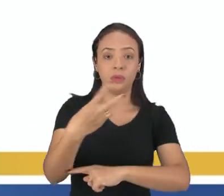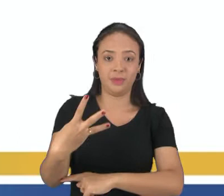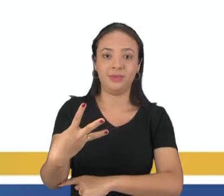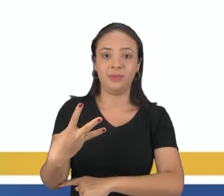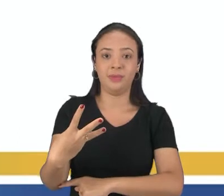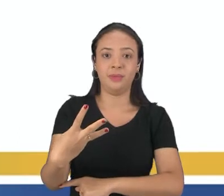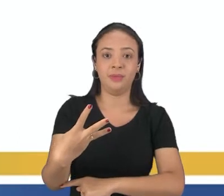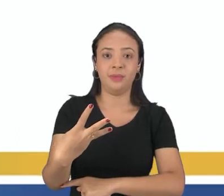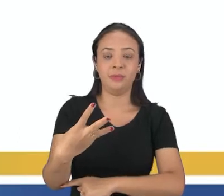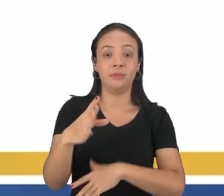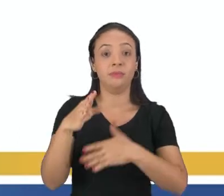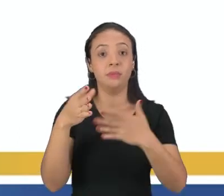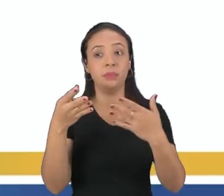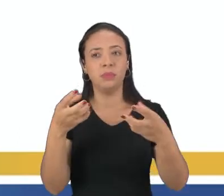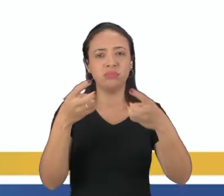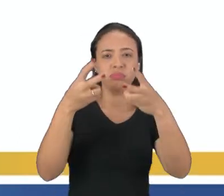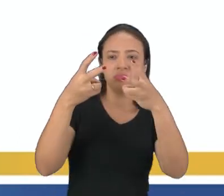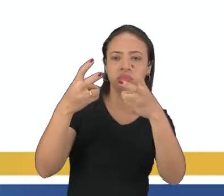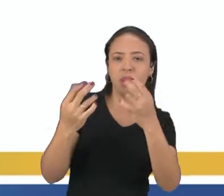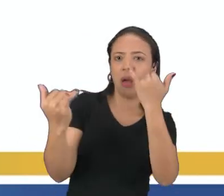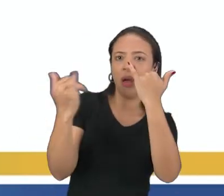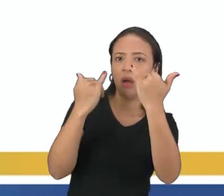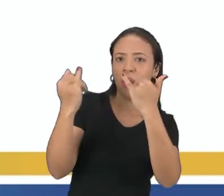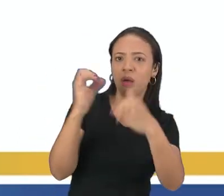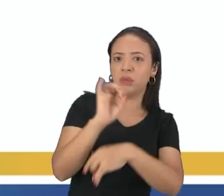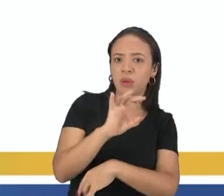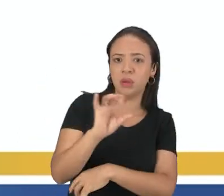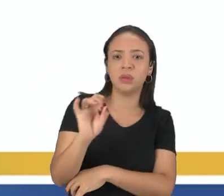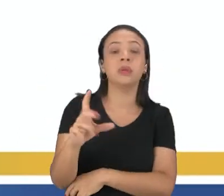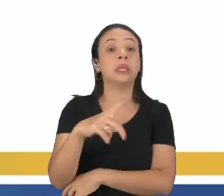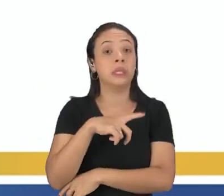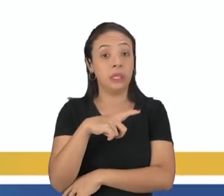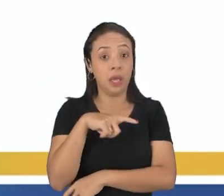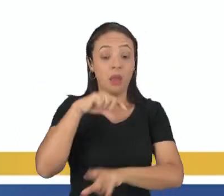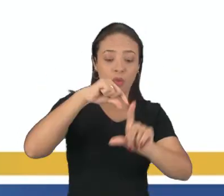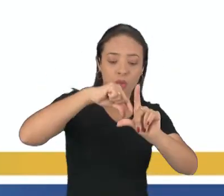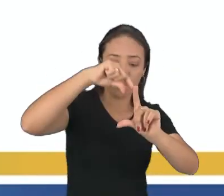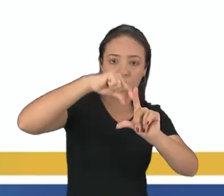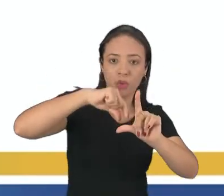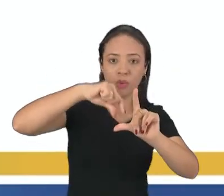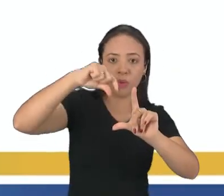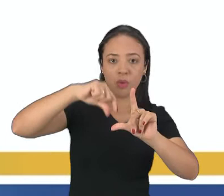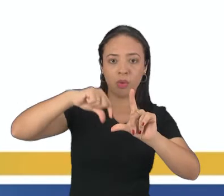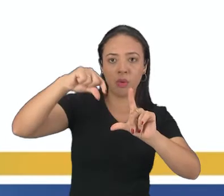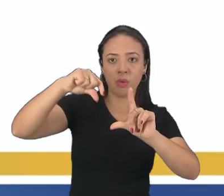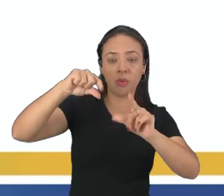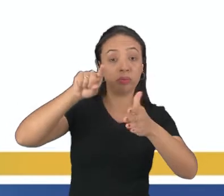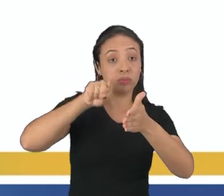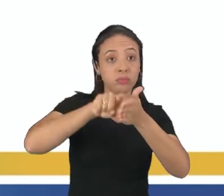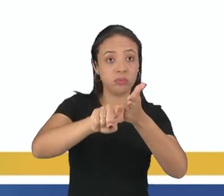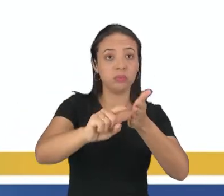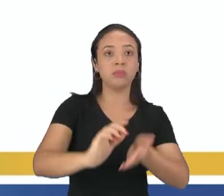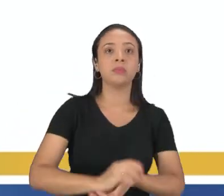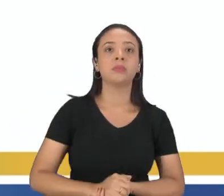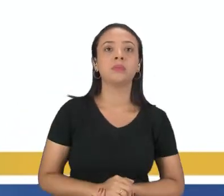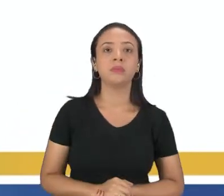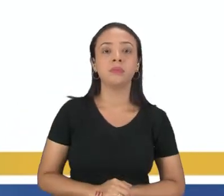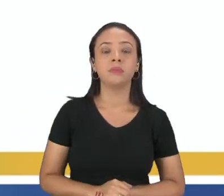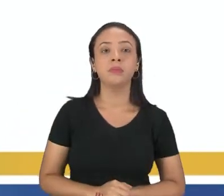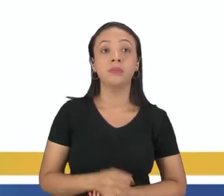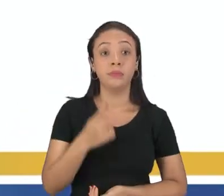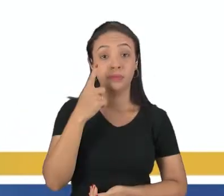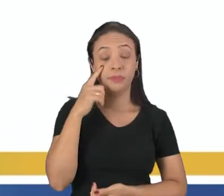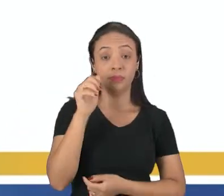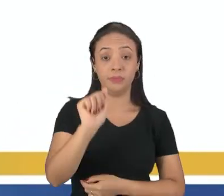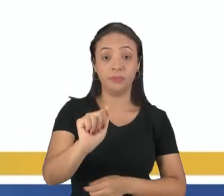23. Analisando as informações que estão aí no gráfico, agora nós vamos para as perguntas. Veja bem,